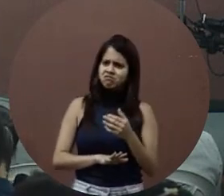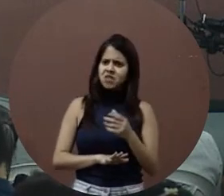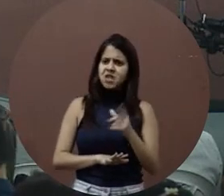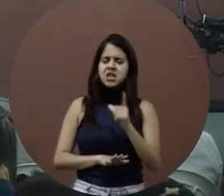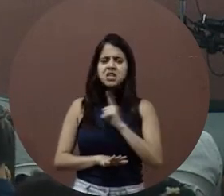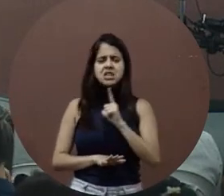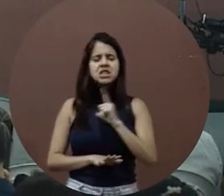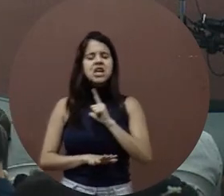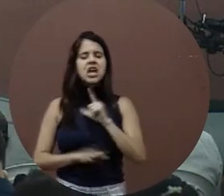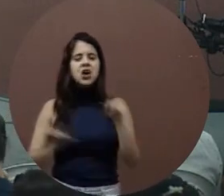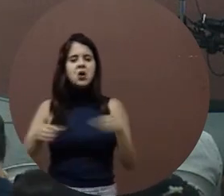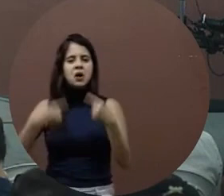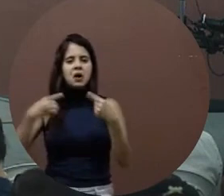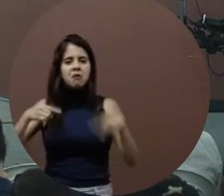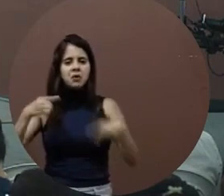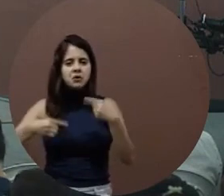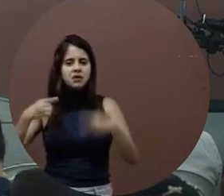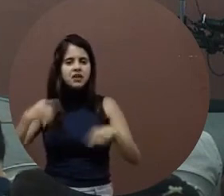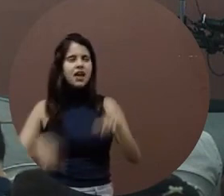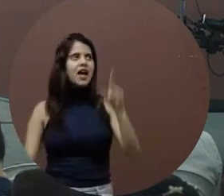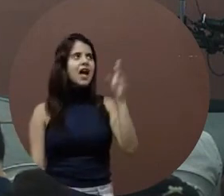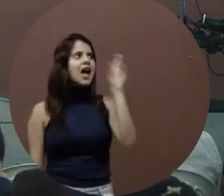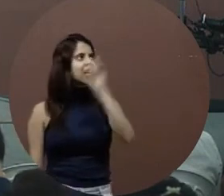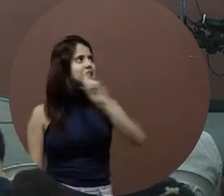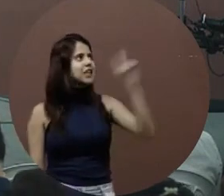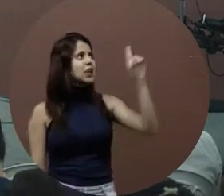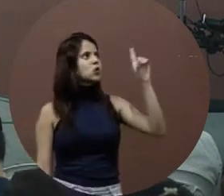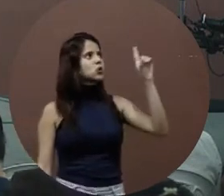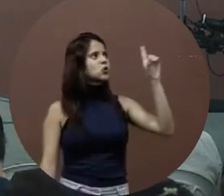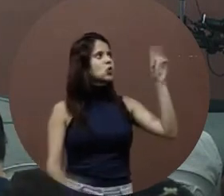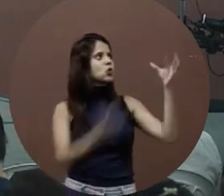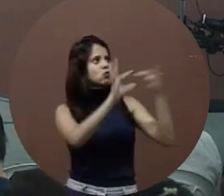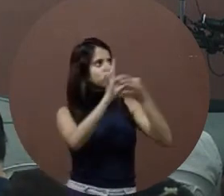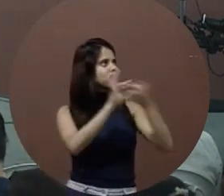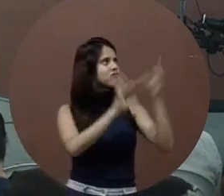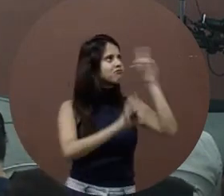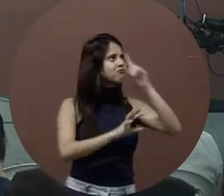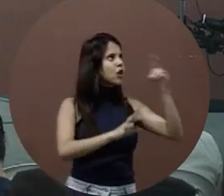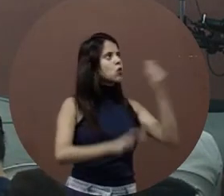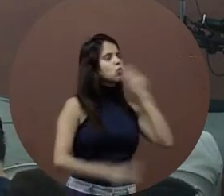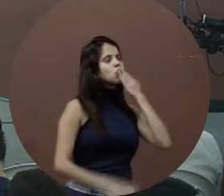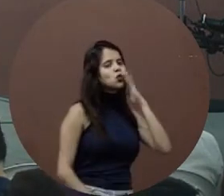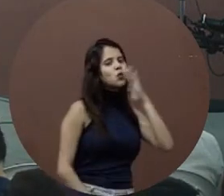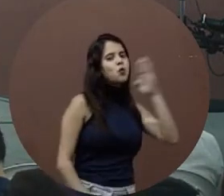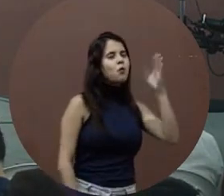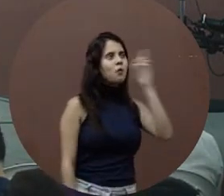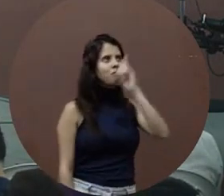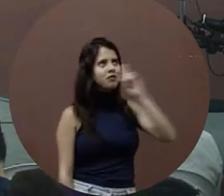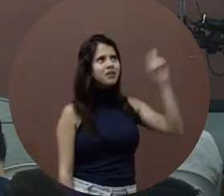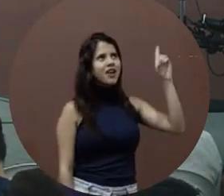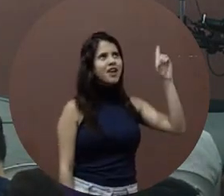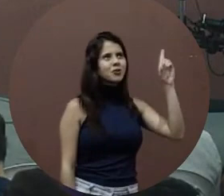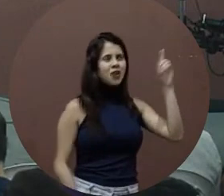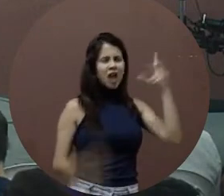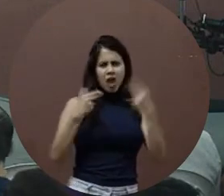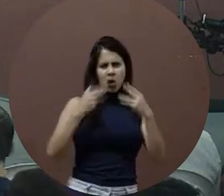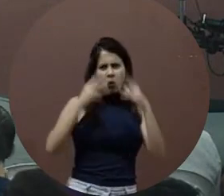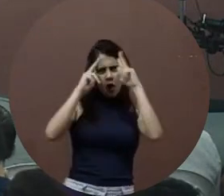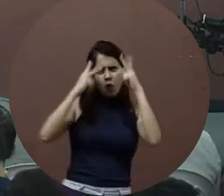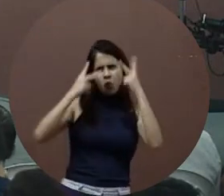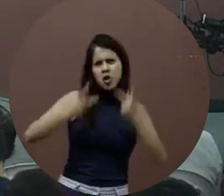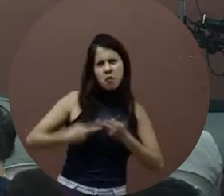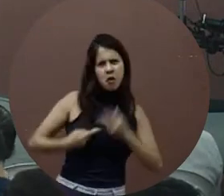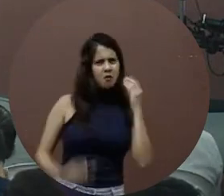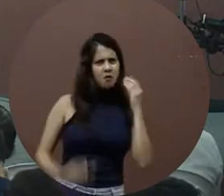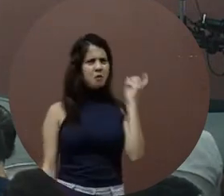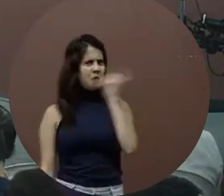música, Deus de aliança, Deus de promessas, Deus que não é homem para mentir.